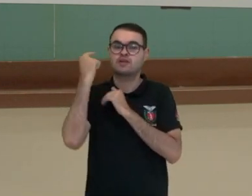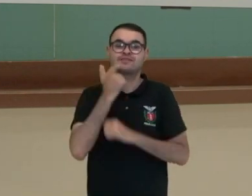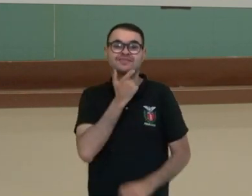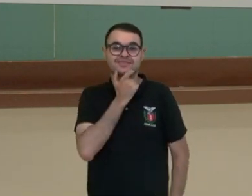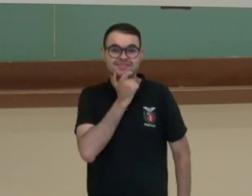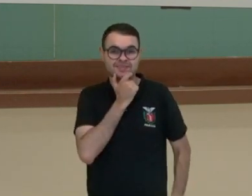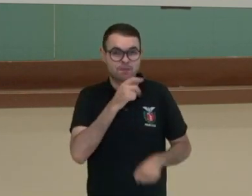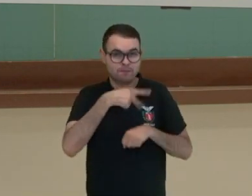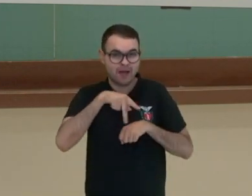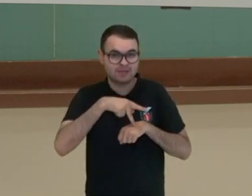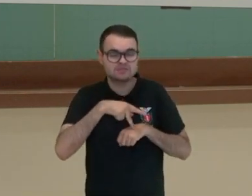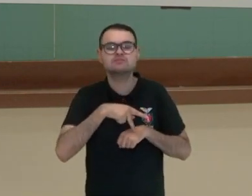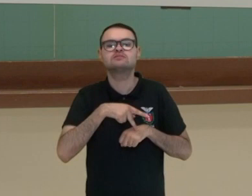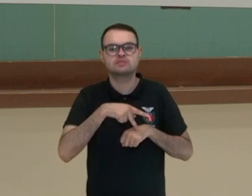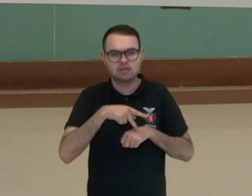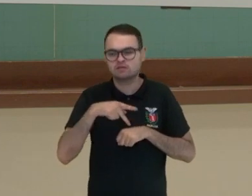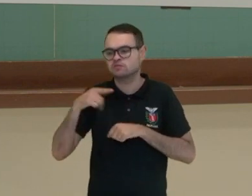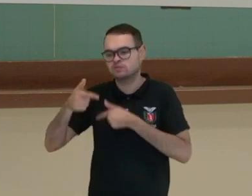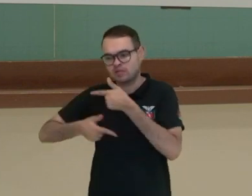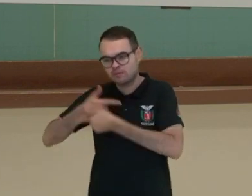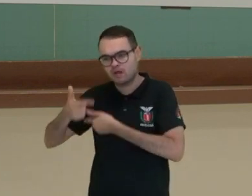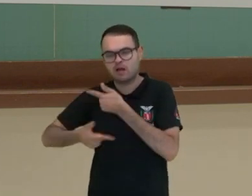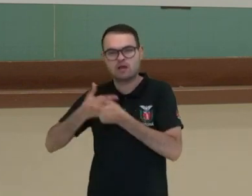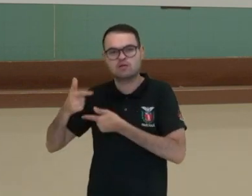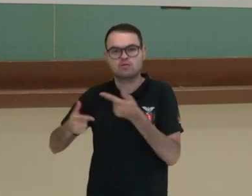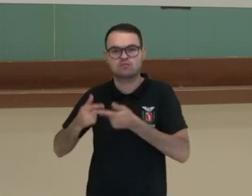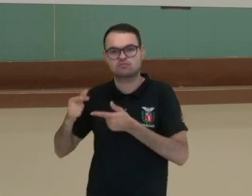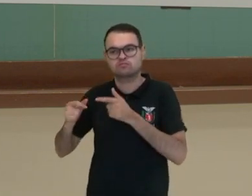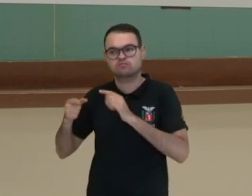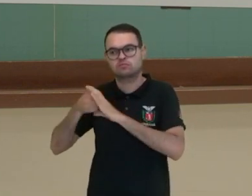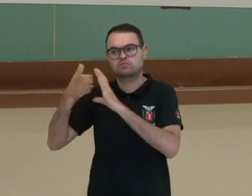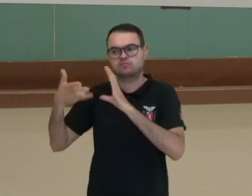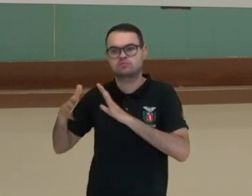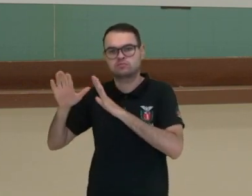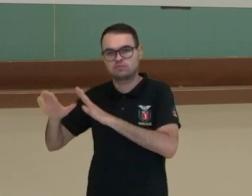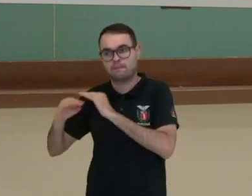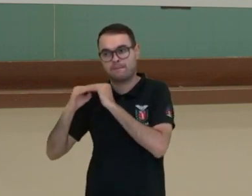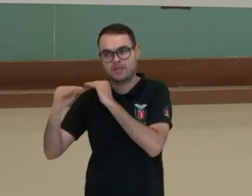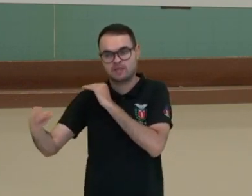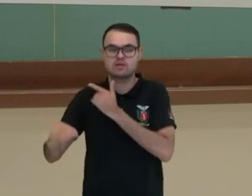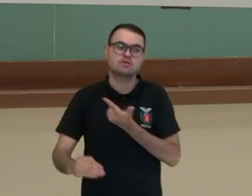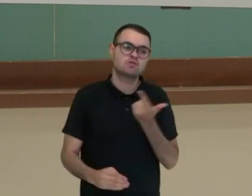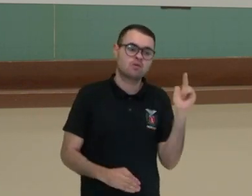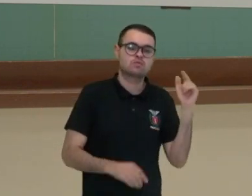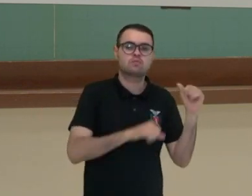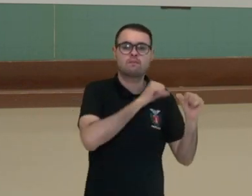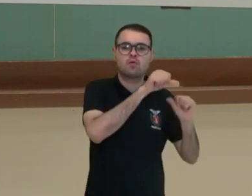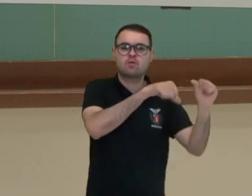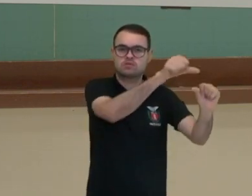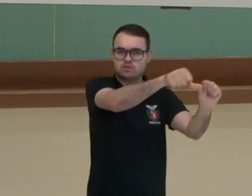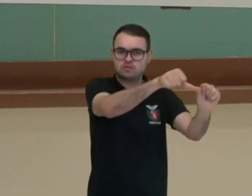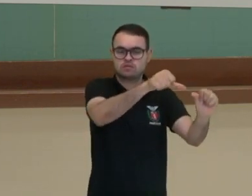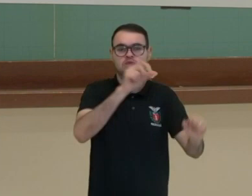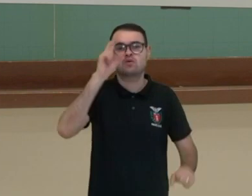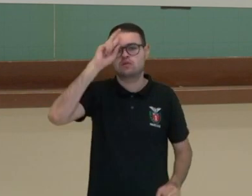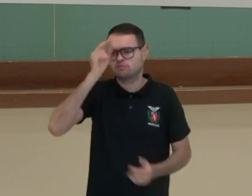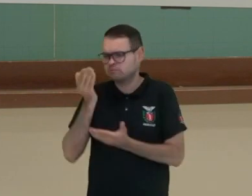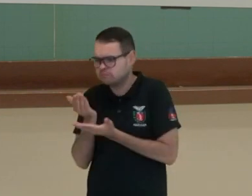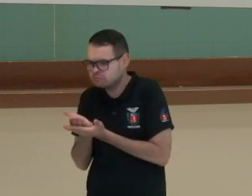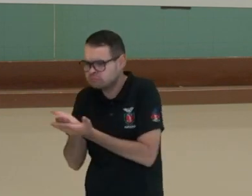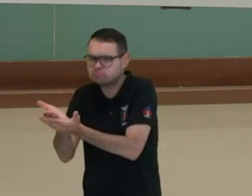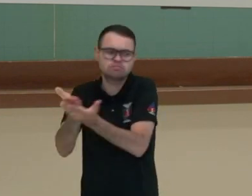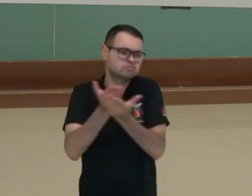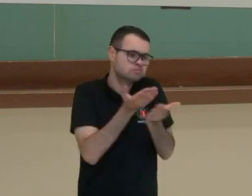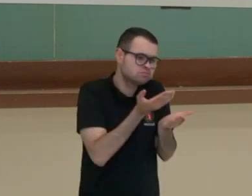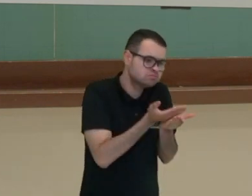divisão do trabalho, linha de produção, como outros também que vão se alterar. E o historiador vai se debruçar sobre